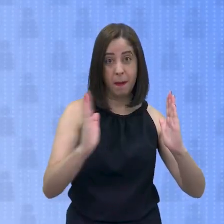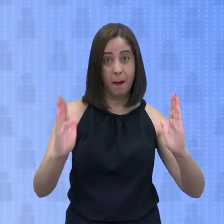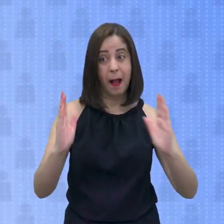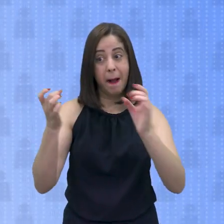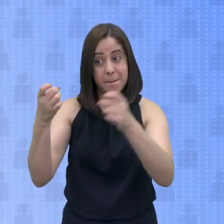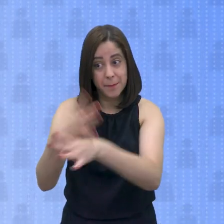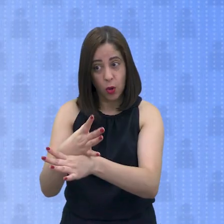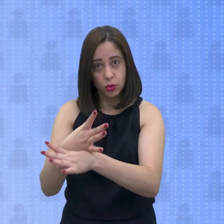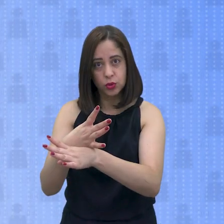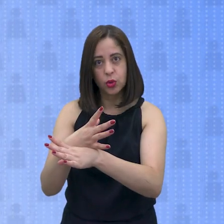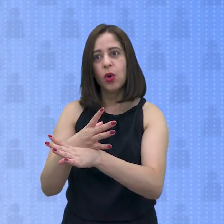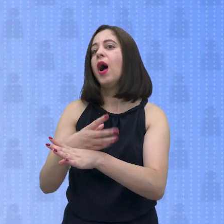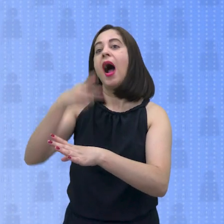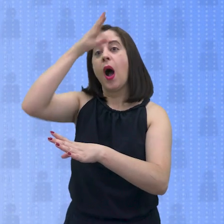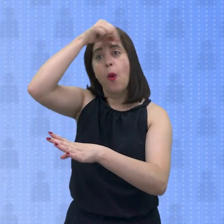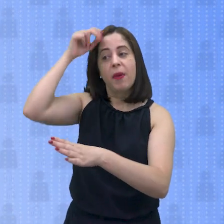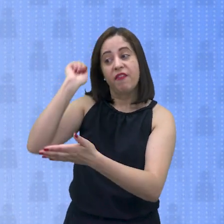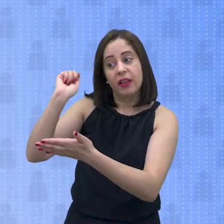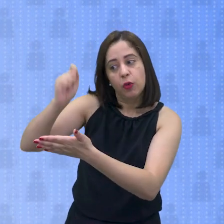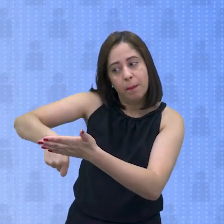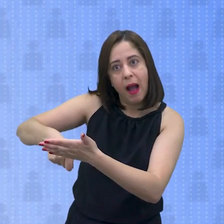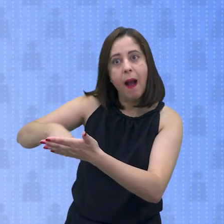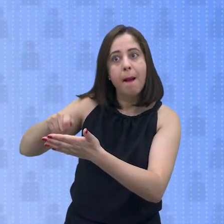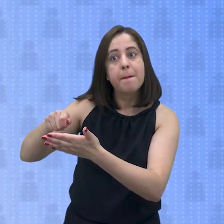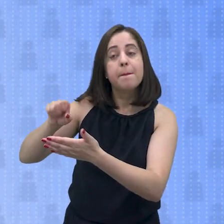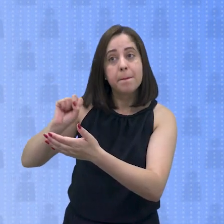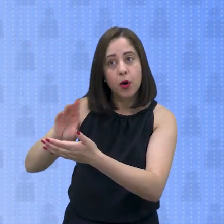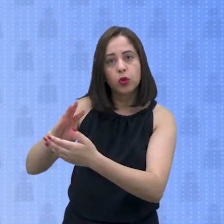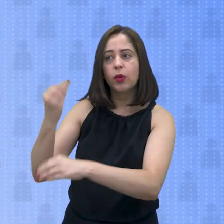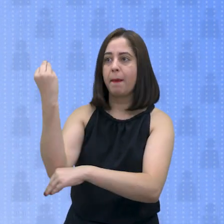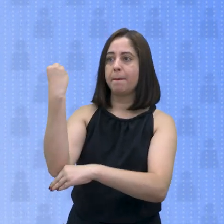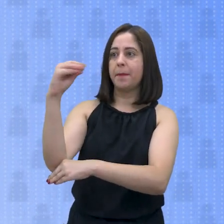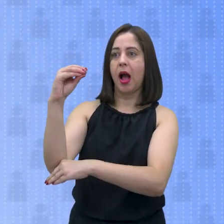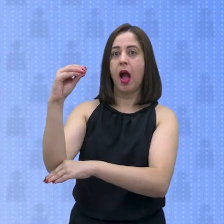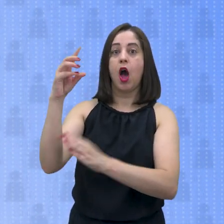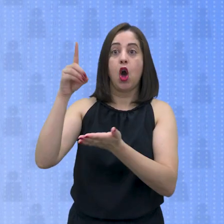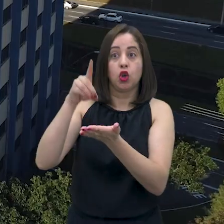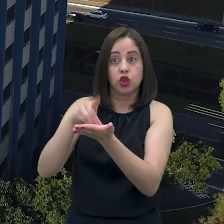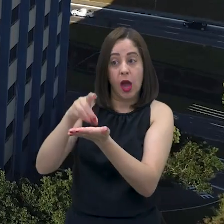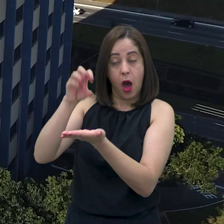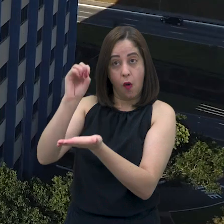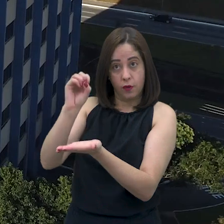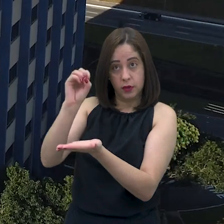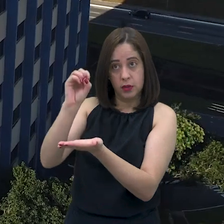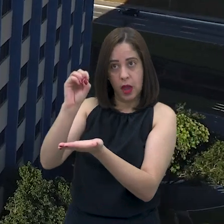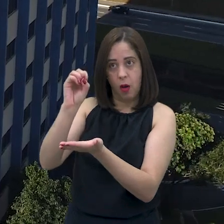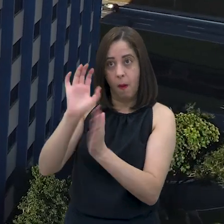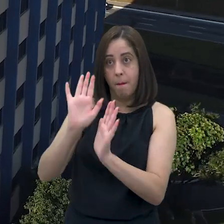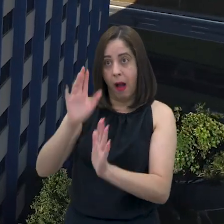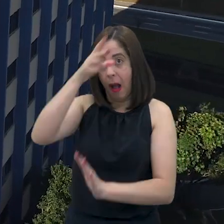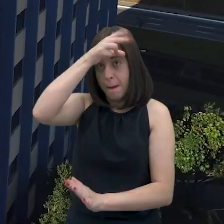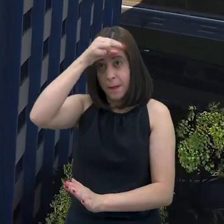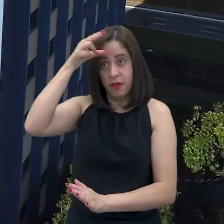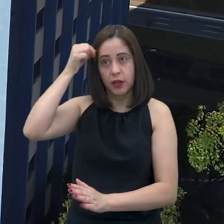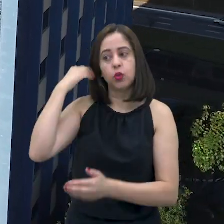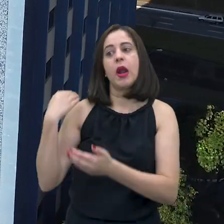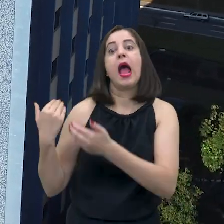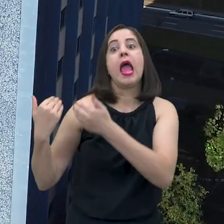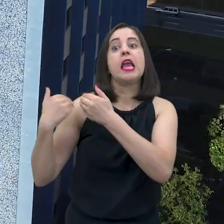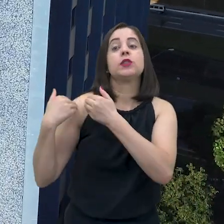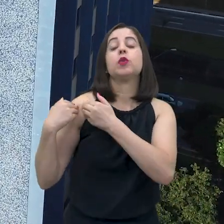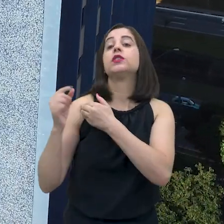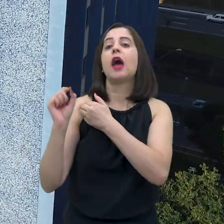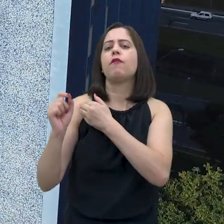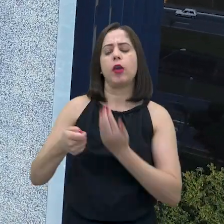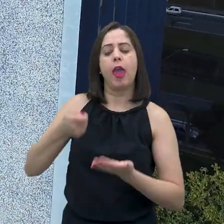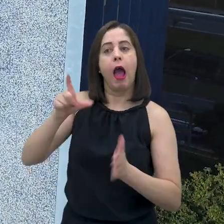o projeto se torna uma lei a partir da publicação no Diário Oficial. e cabe à prefeitura ser responsável pela